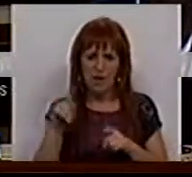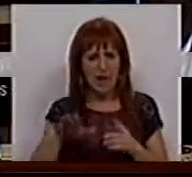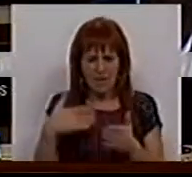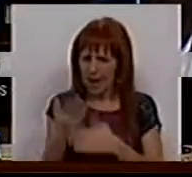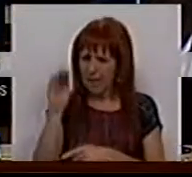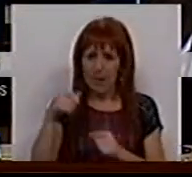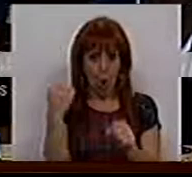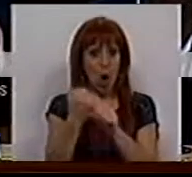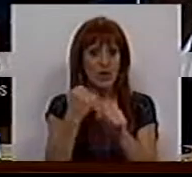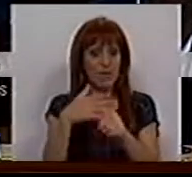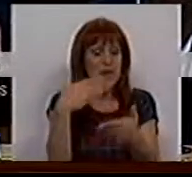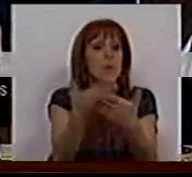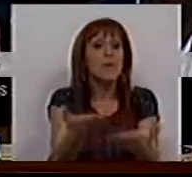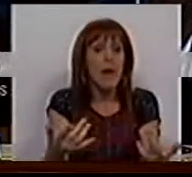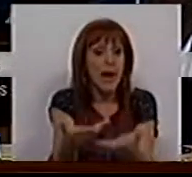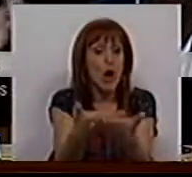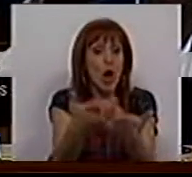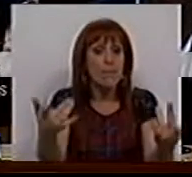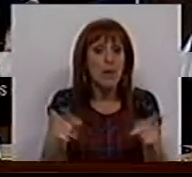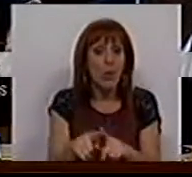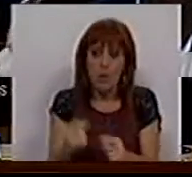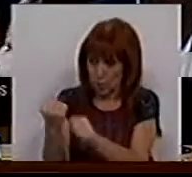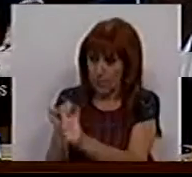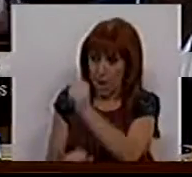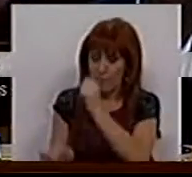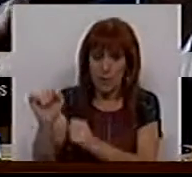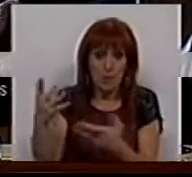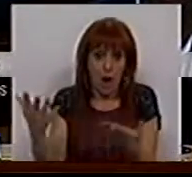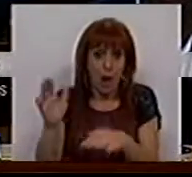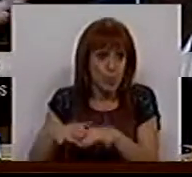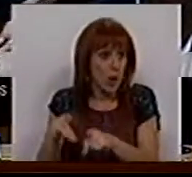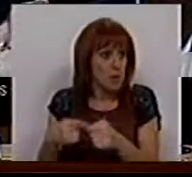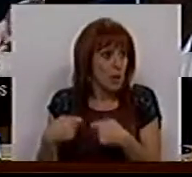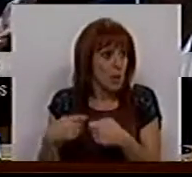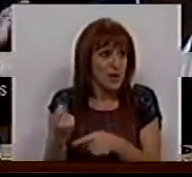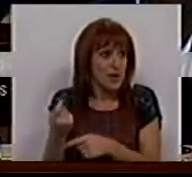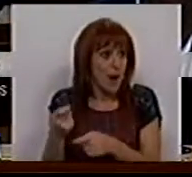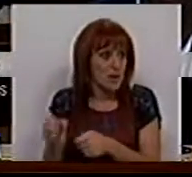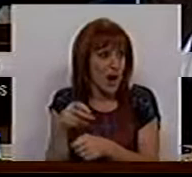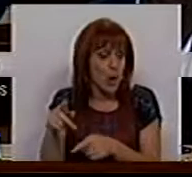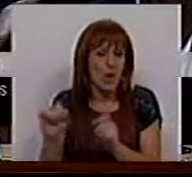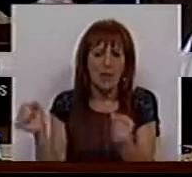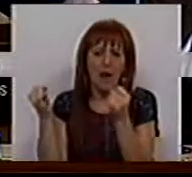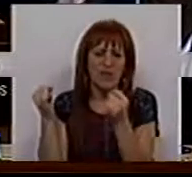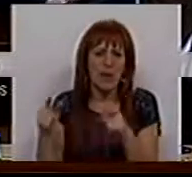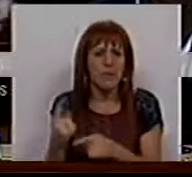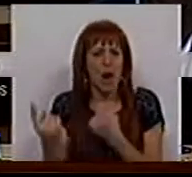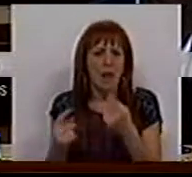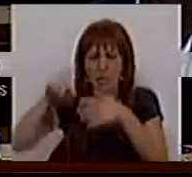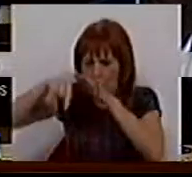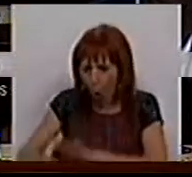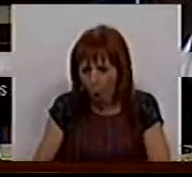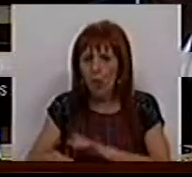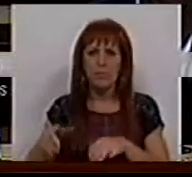ponham a banca ao serviço da economia, que é a sua função. É aliás por isso que gastamos muitos milhões de euros a salvá-la cada vez que